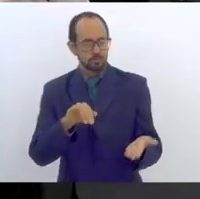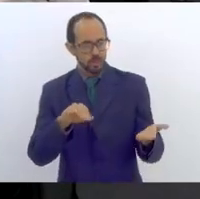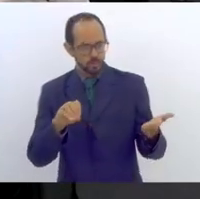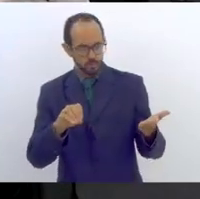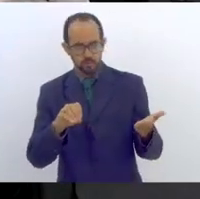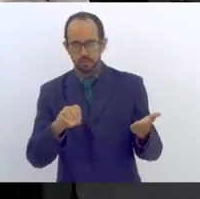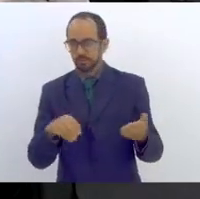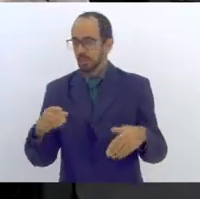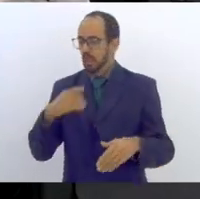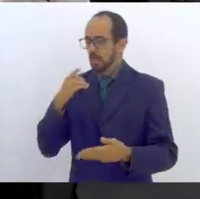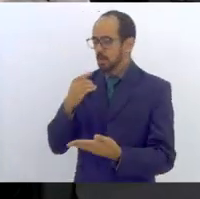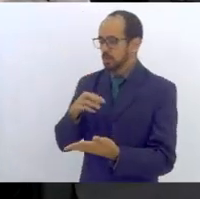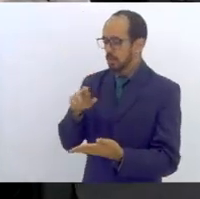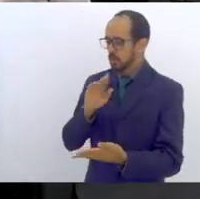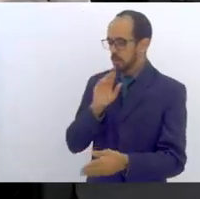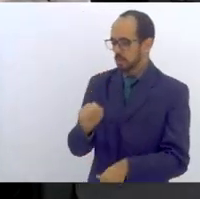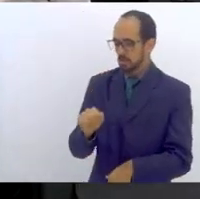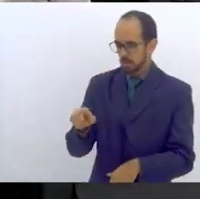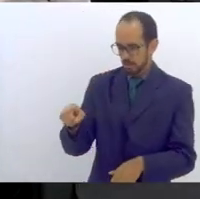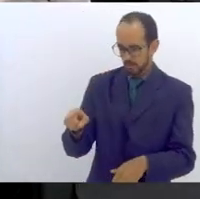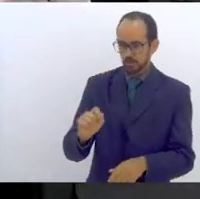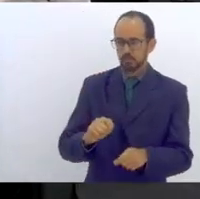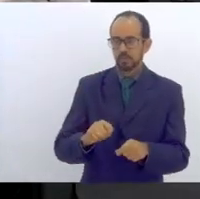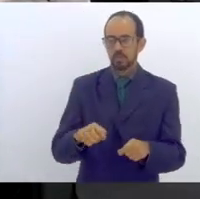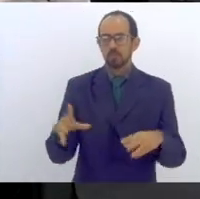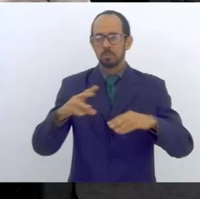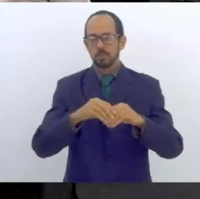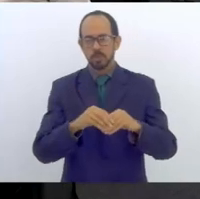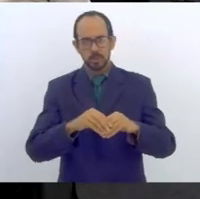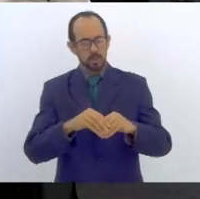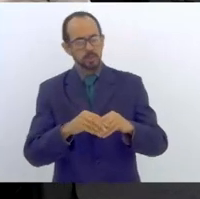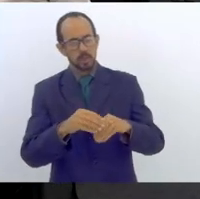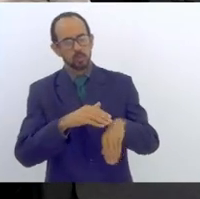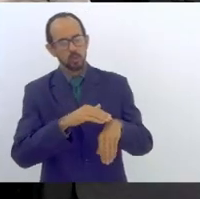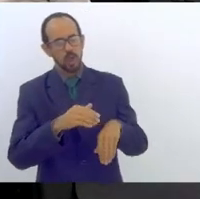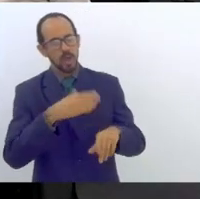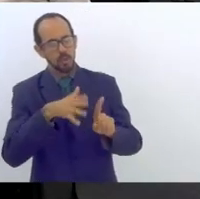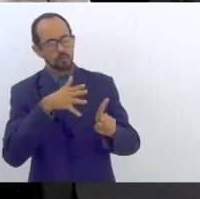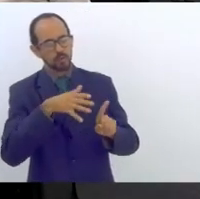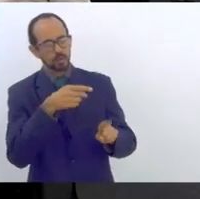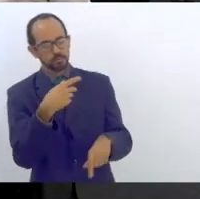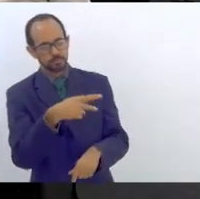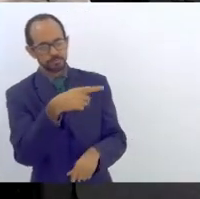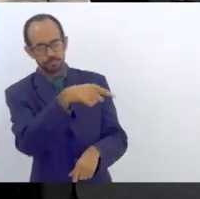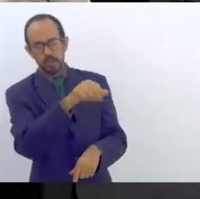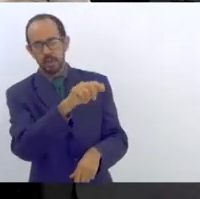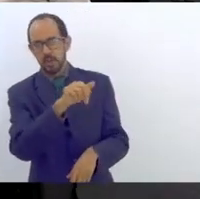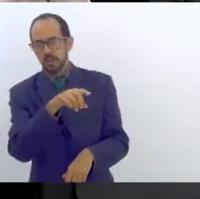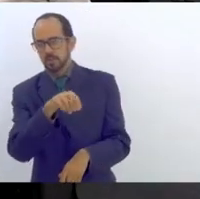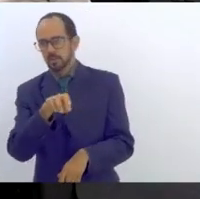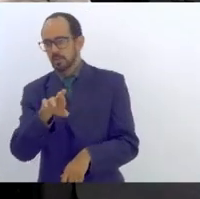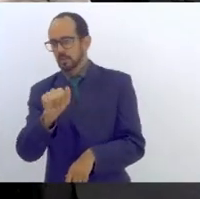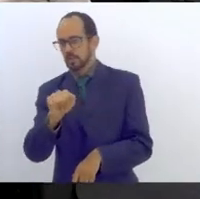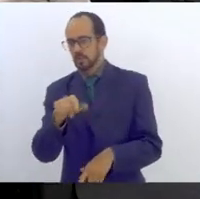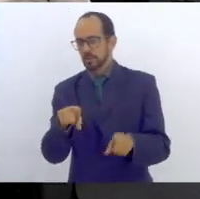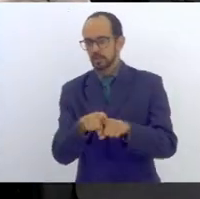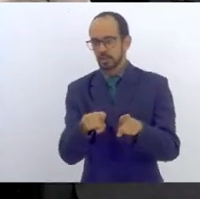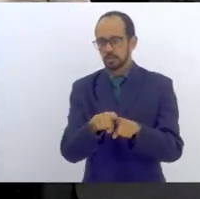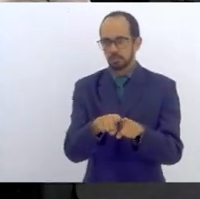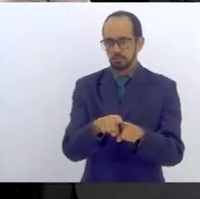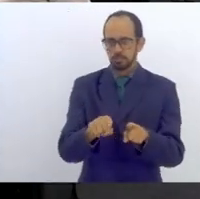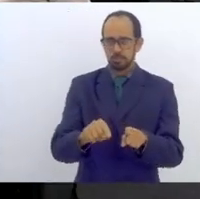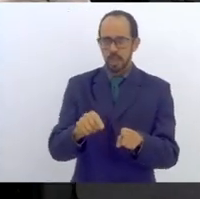Deputado Rodrigo complementando a fala da minha amiga e colega Alessandra corechendler e aqui tirando a capa de